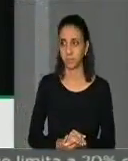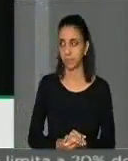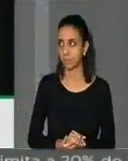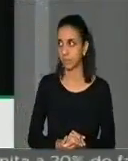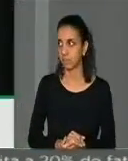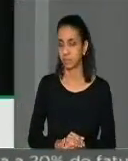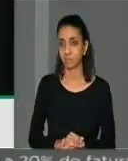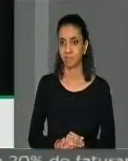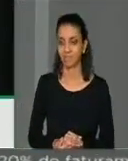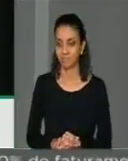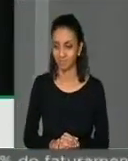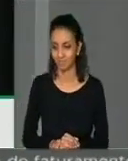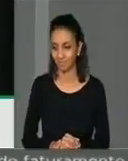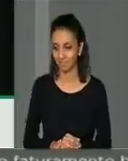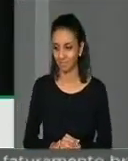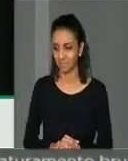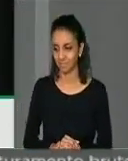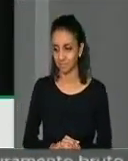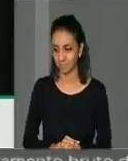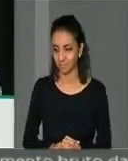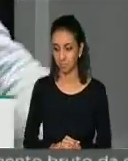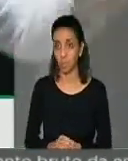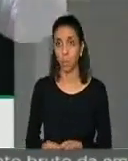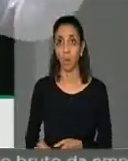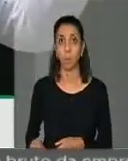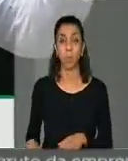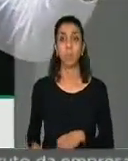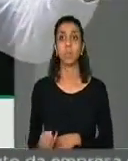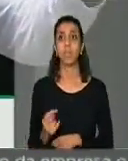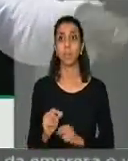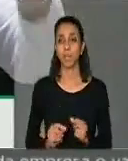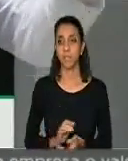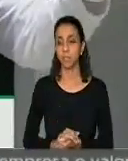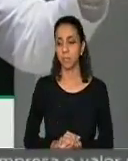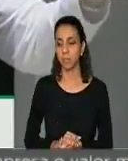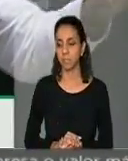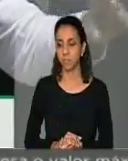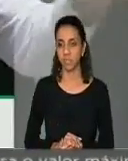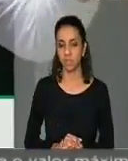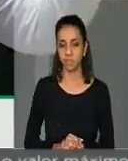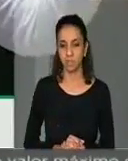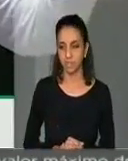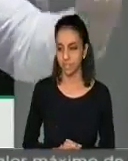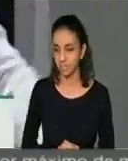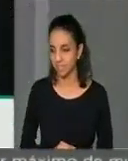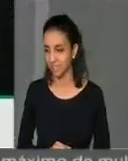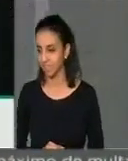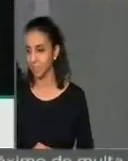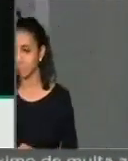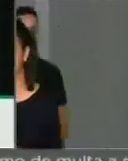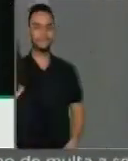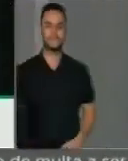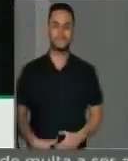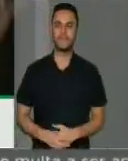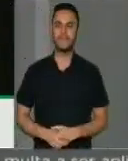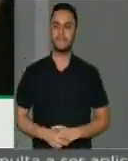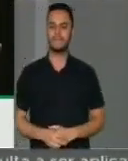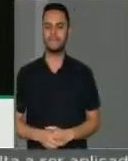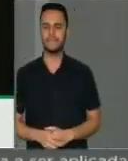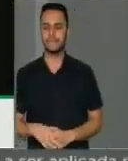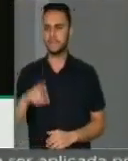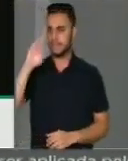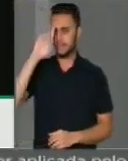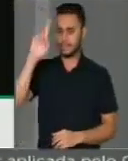está sendo levada como cordeiro mudo para o matadouro.